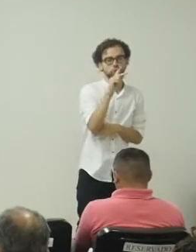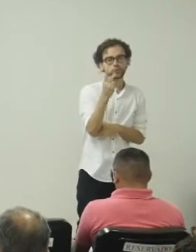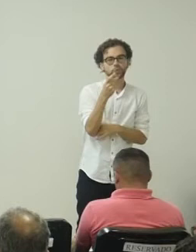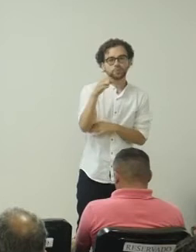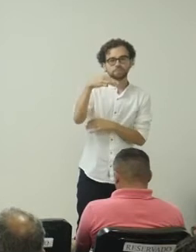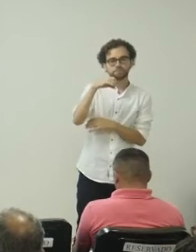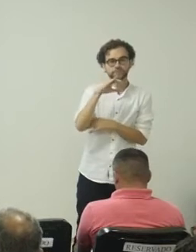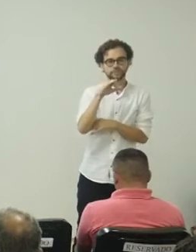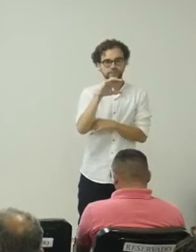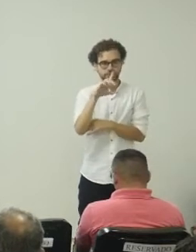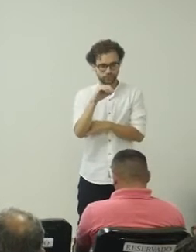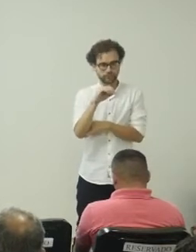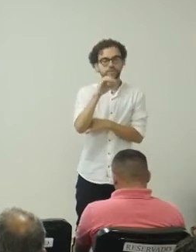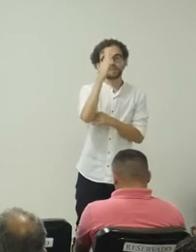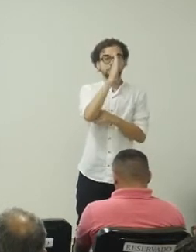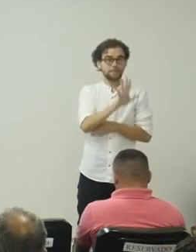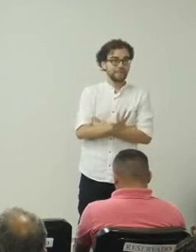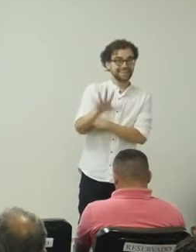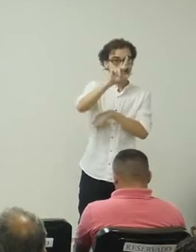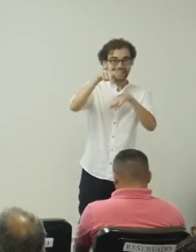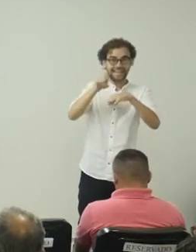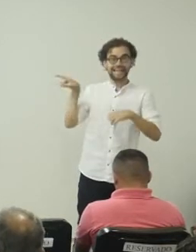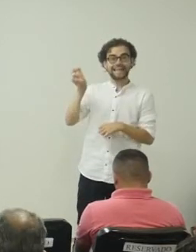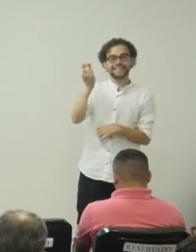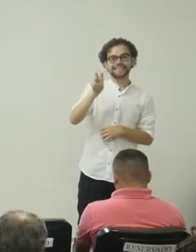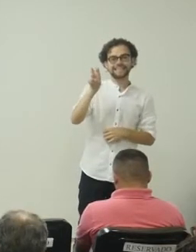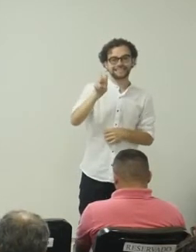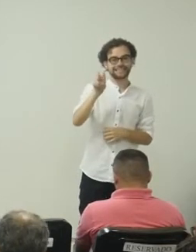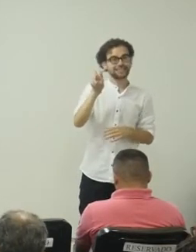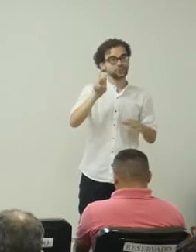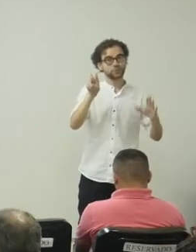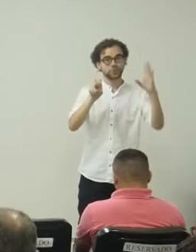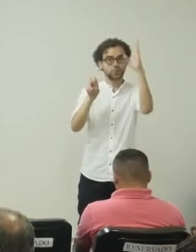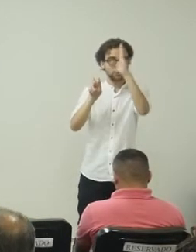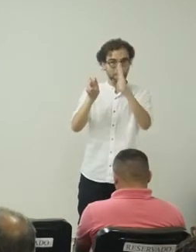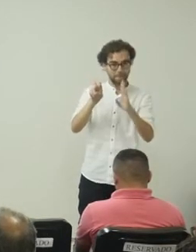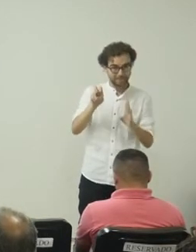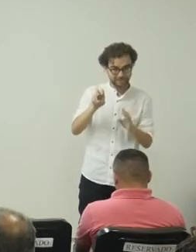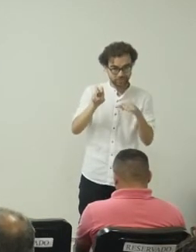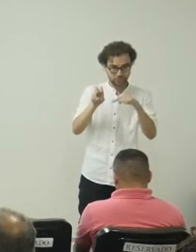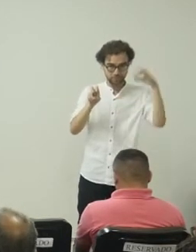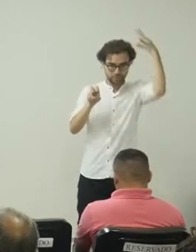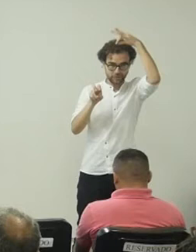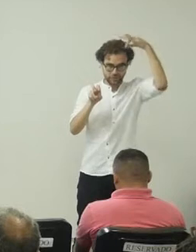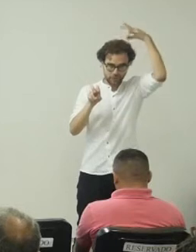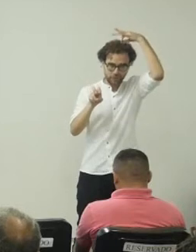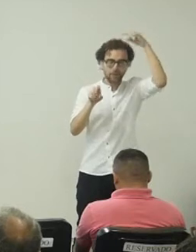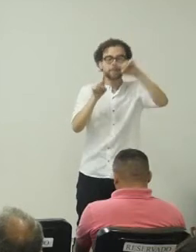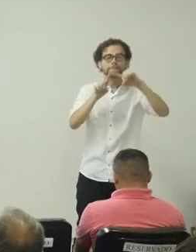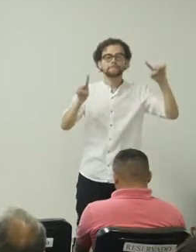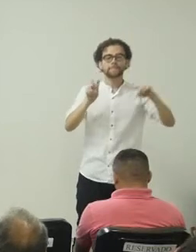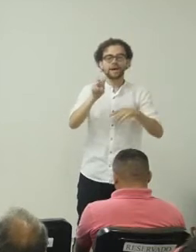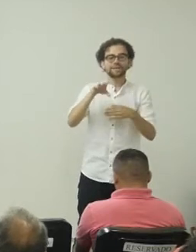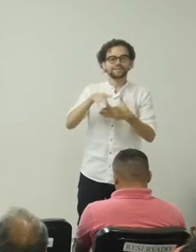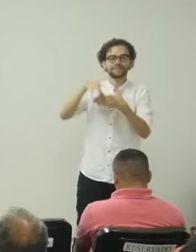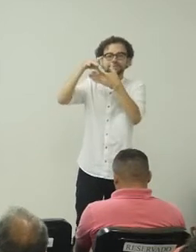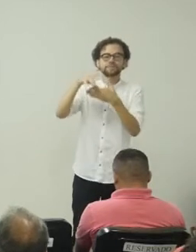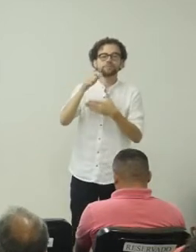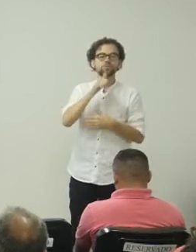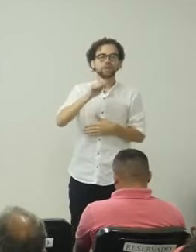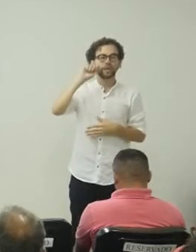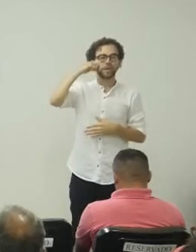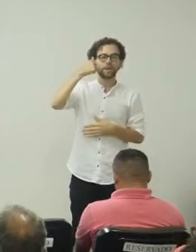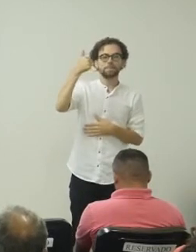homicídios nacionais, e figura entre o quinto lugar, né, nacional, mas permanece com a liderança no ranking de mulheres